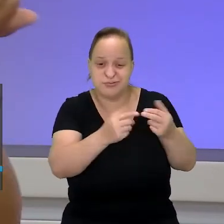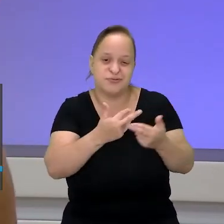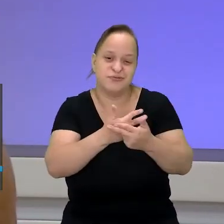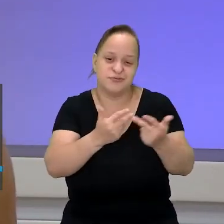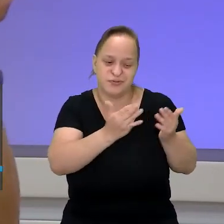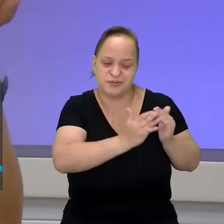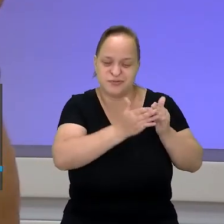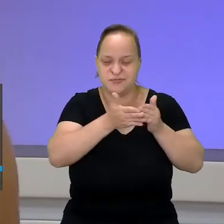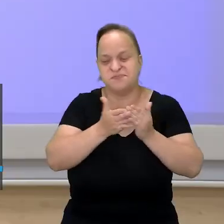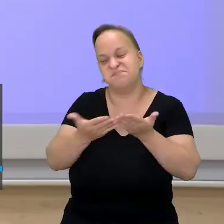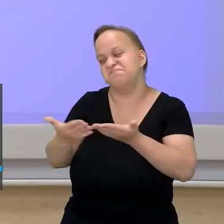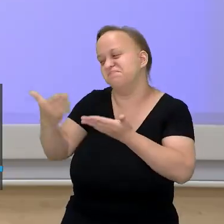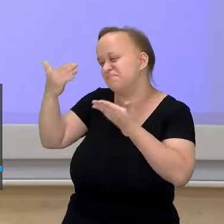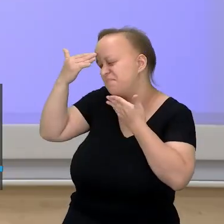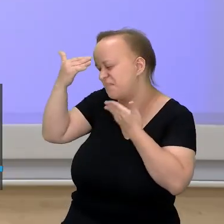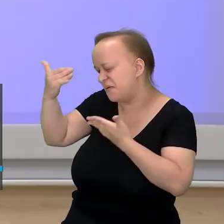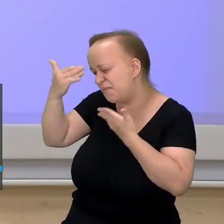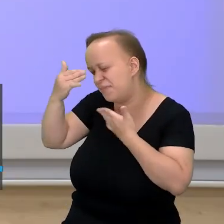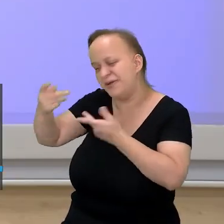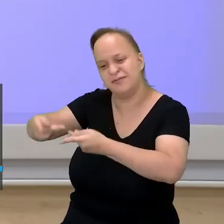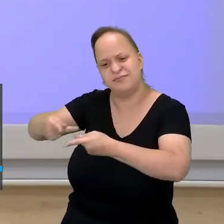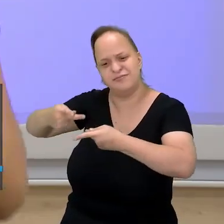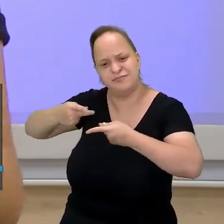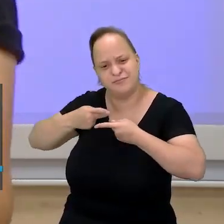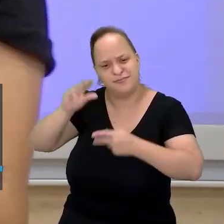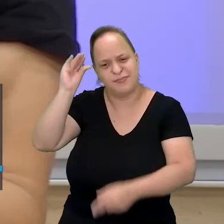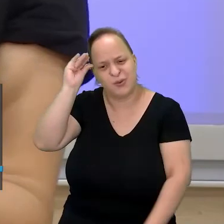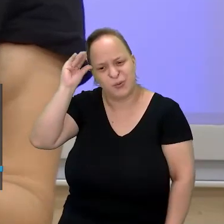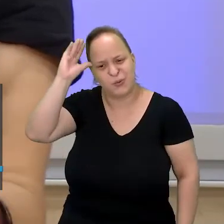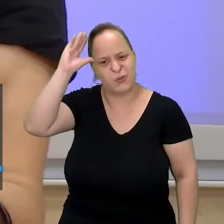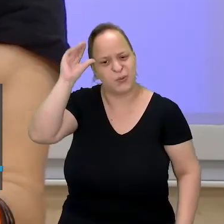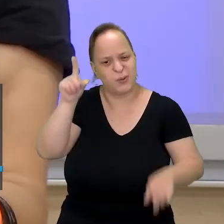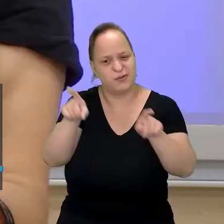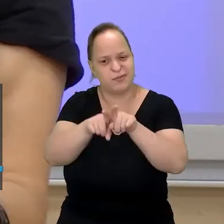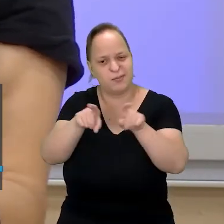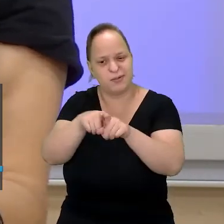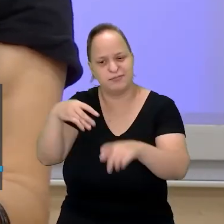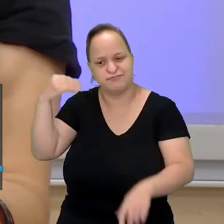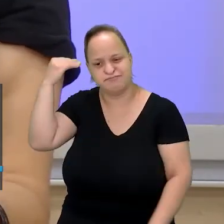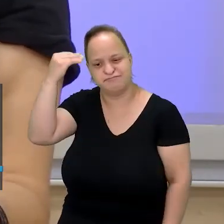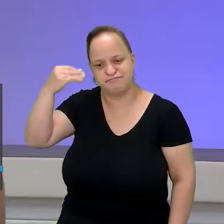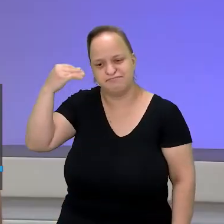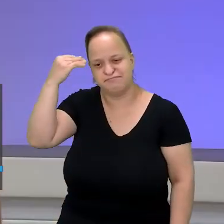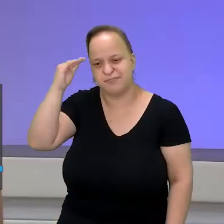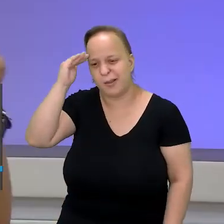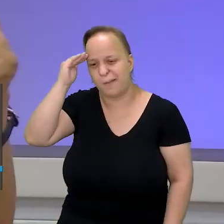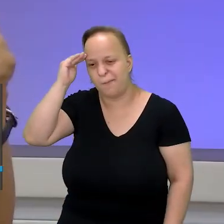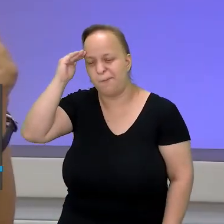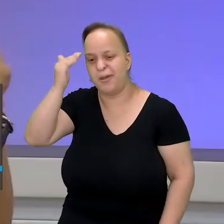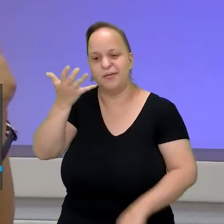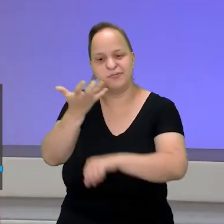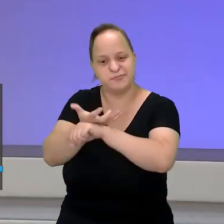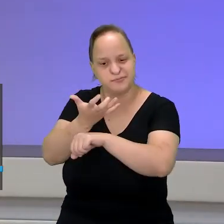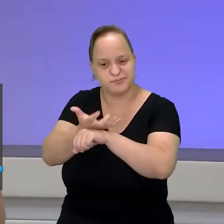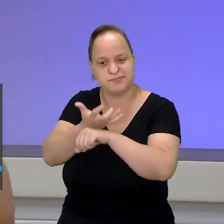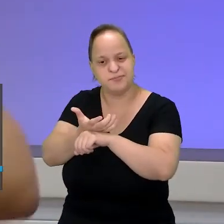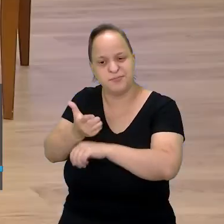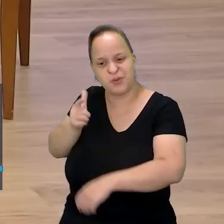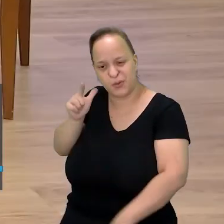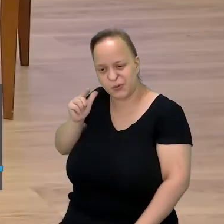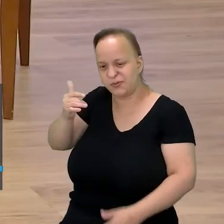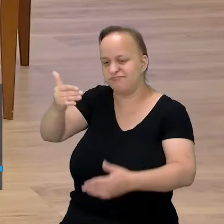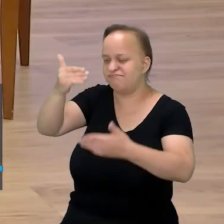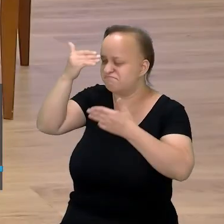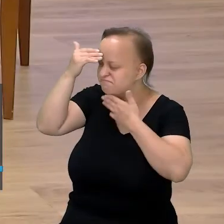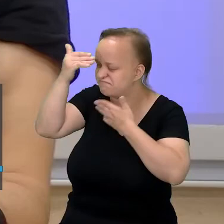aqui, que contribuiu demais com o seu conhecimento, com as suas práticas, principalmente na unidade curricular anterior.